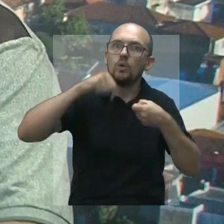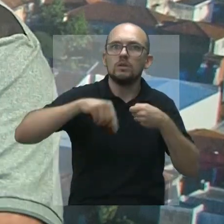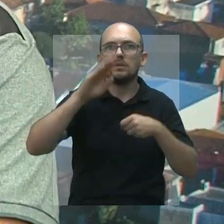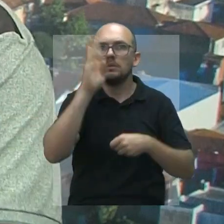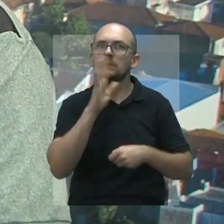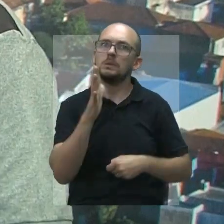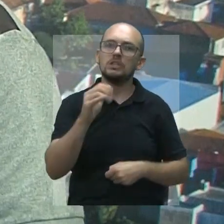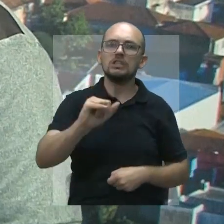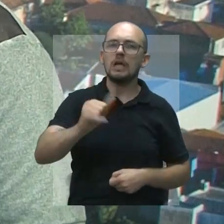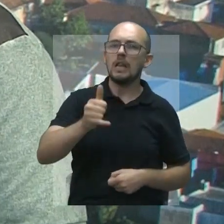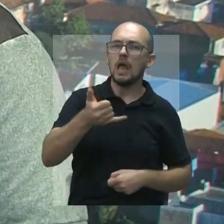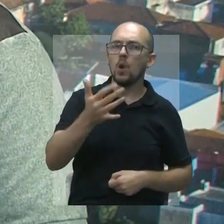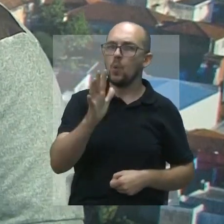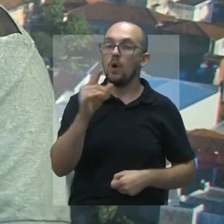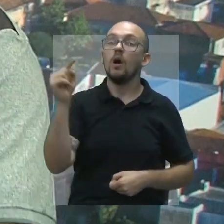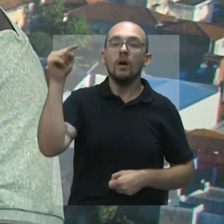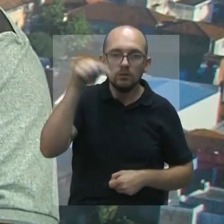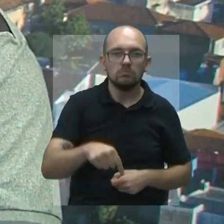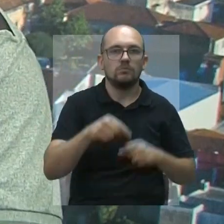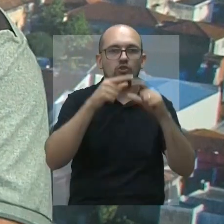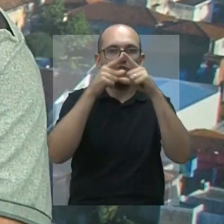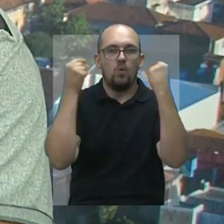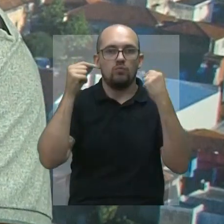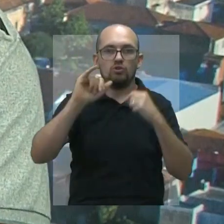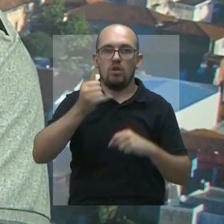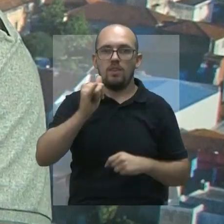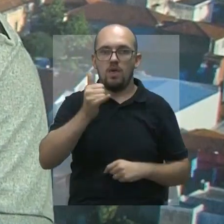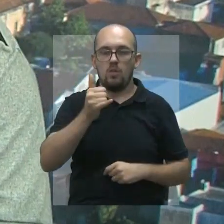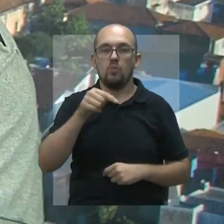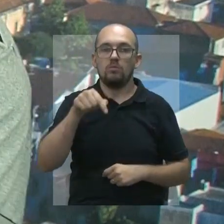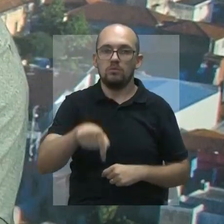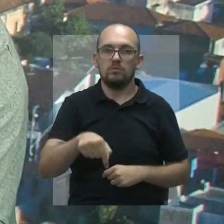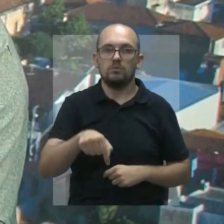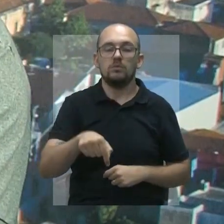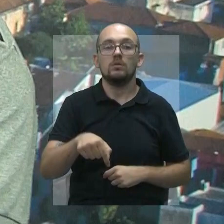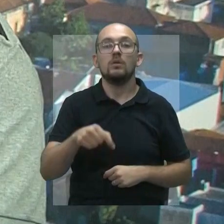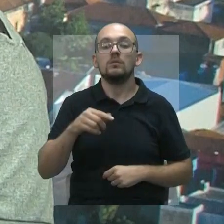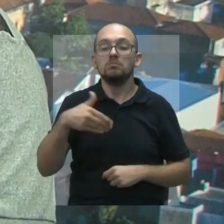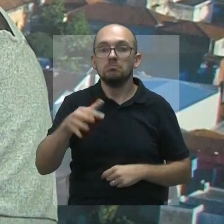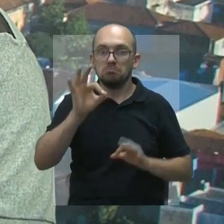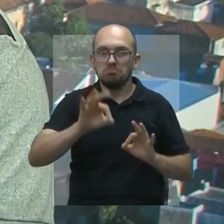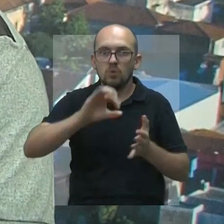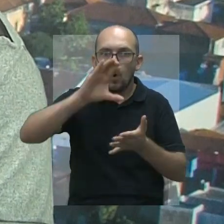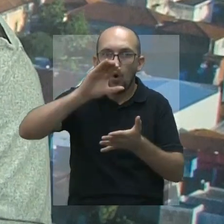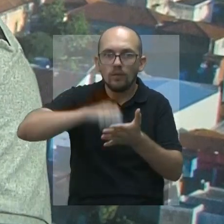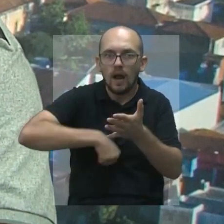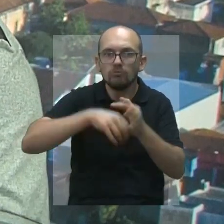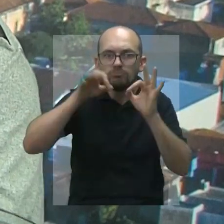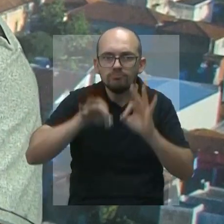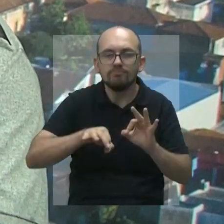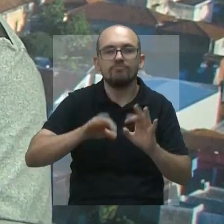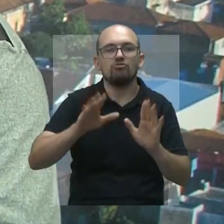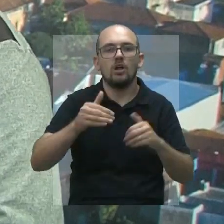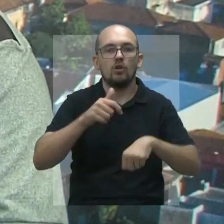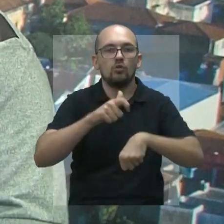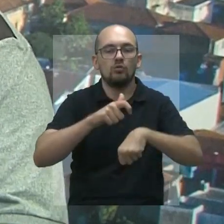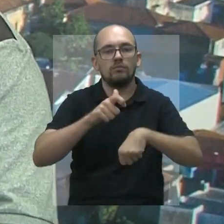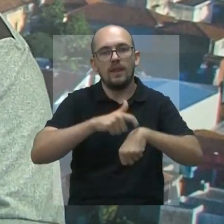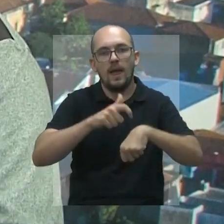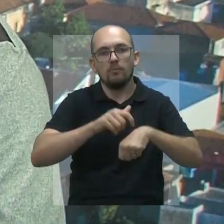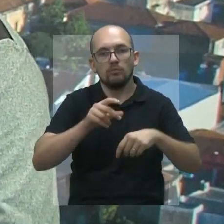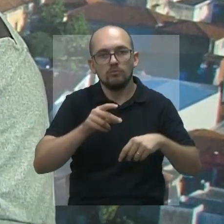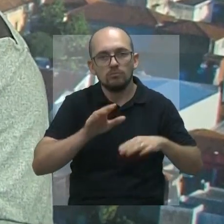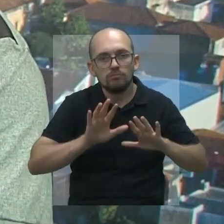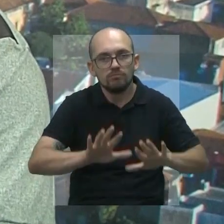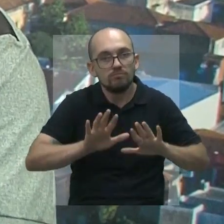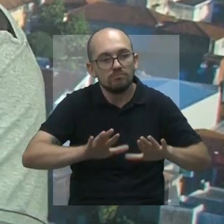janeiro, mais precisamente para Jaú, e aí já com a documentação atualizada para estender esse contrato. E assim, existe uma perspectiva muito grande